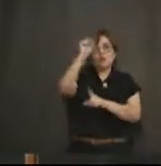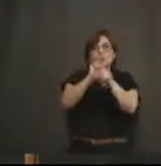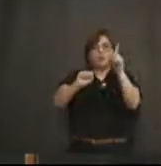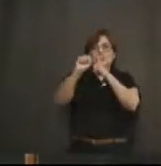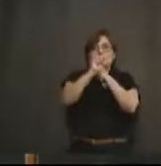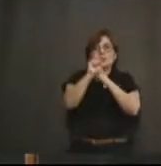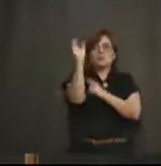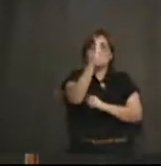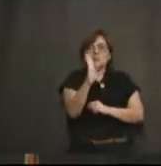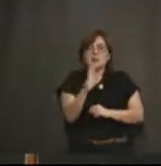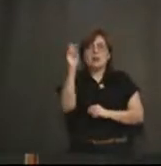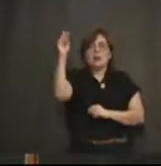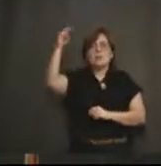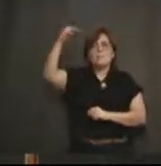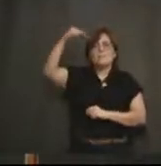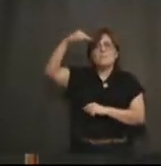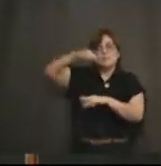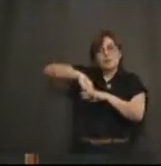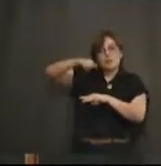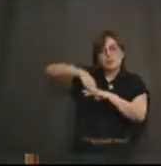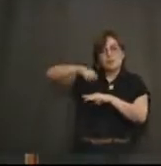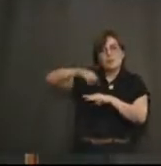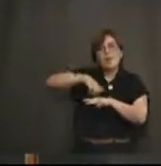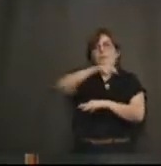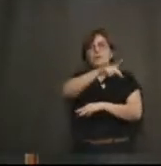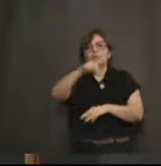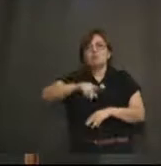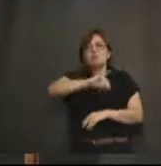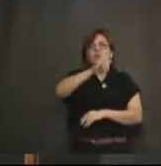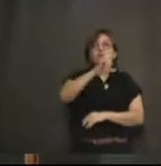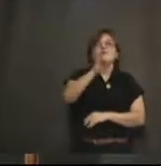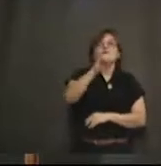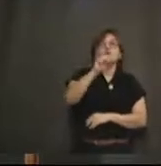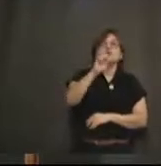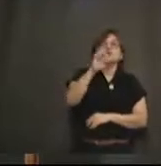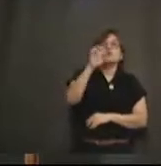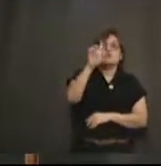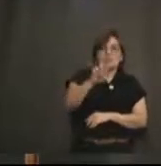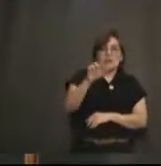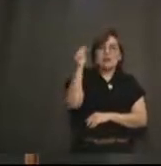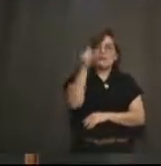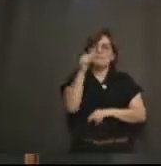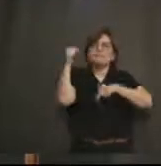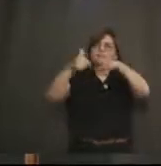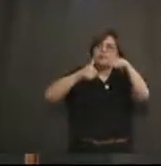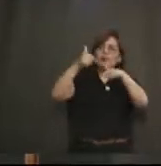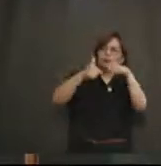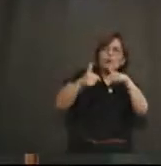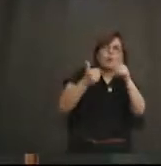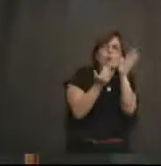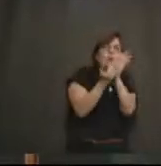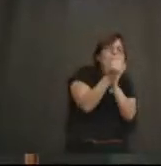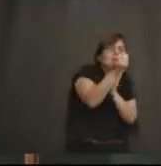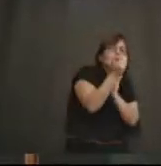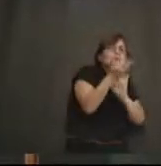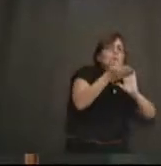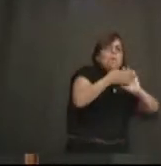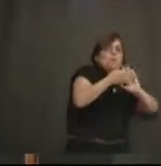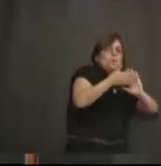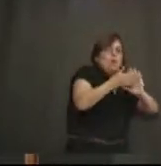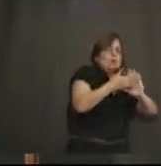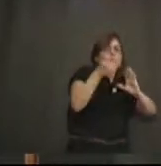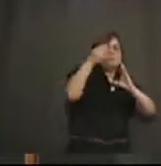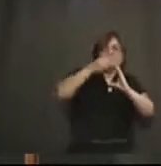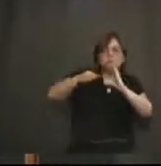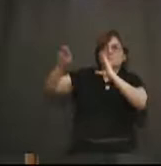José Nazareno Vieira Gomes, que trabalhou conosco desde a preparação da proposta que foi enviada para a candidatura